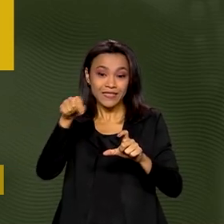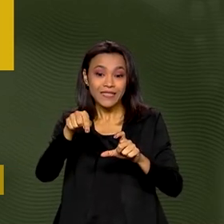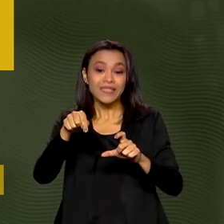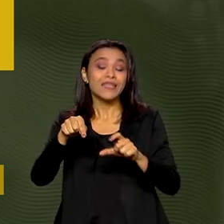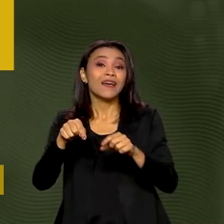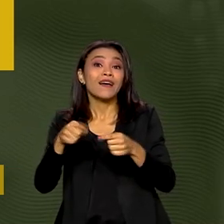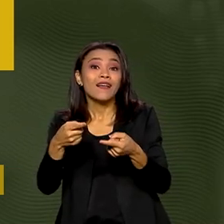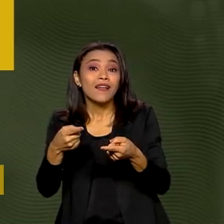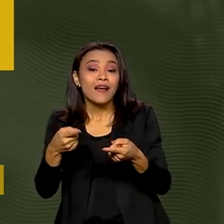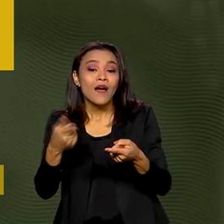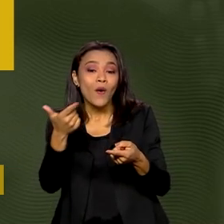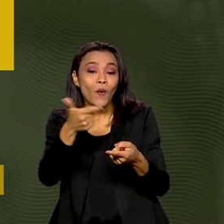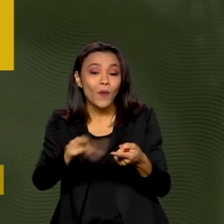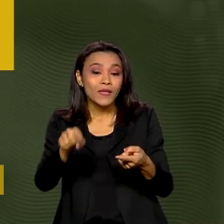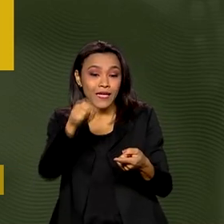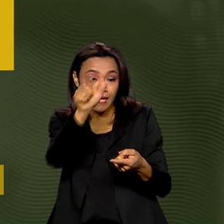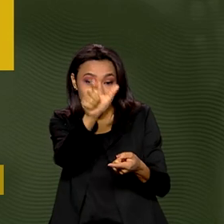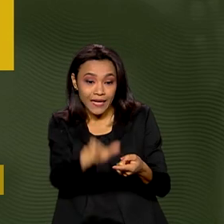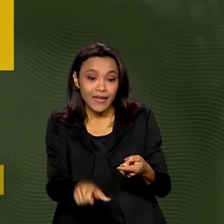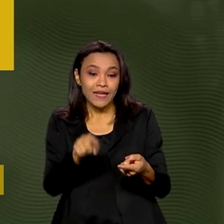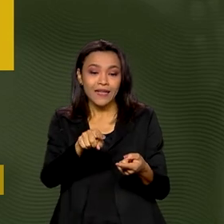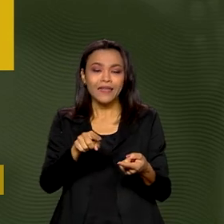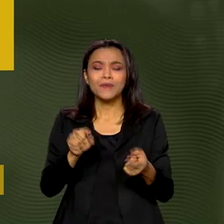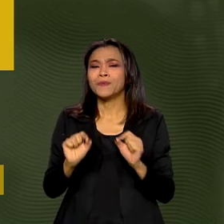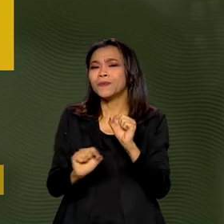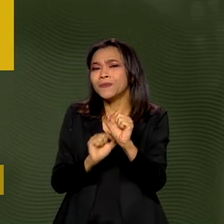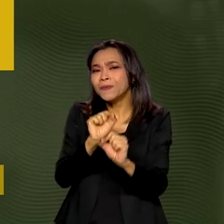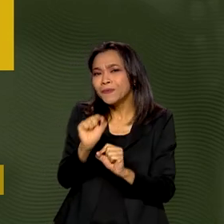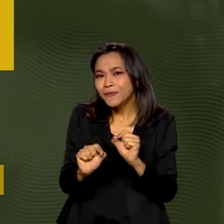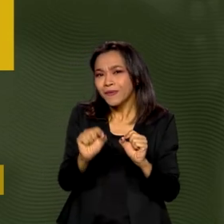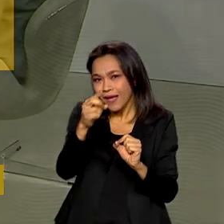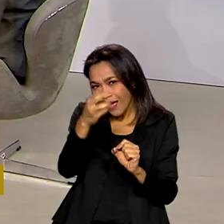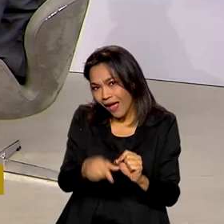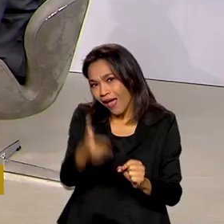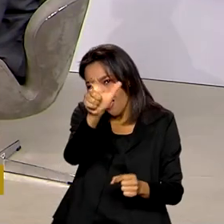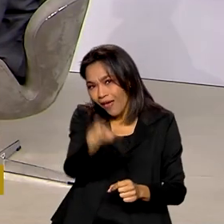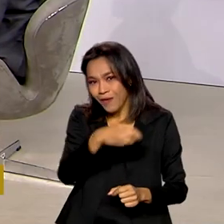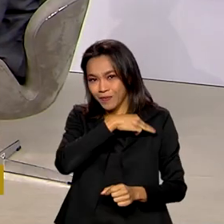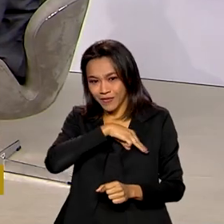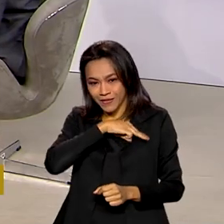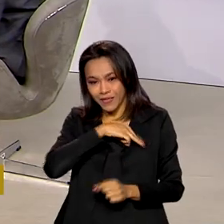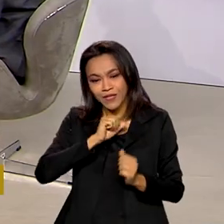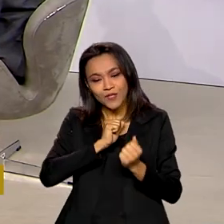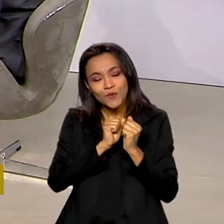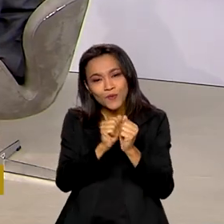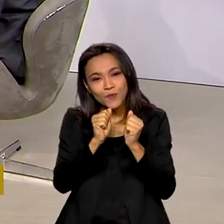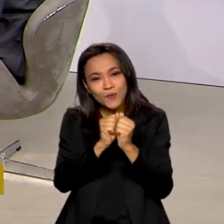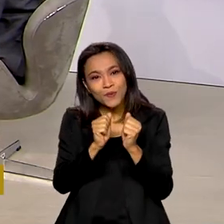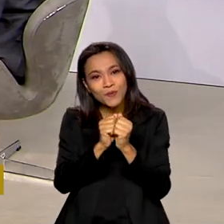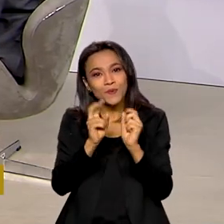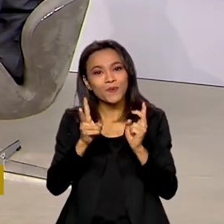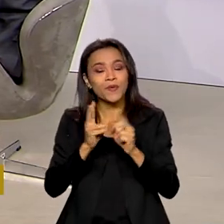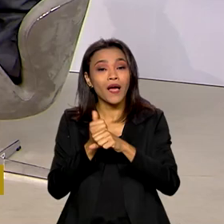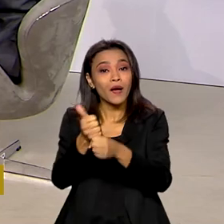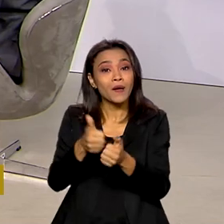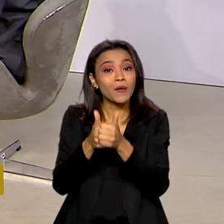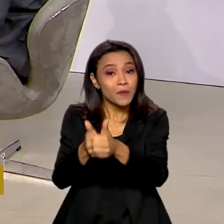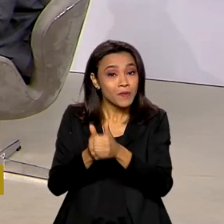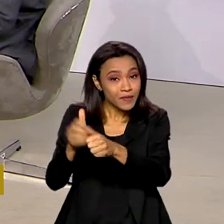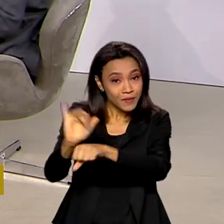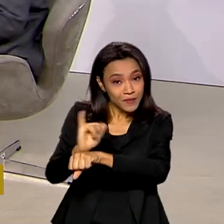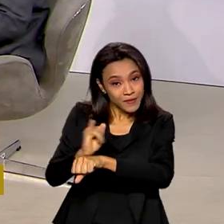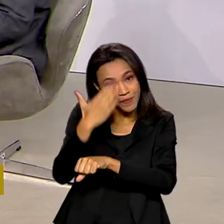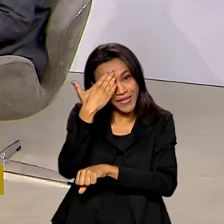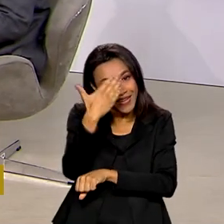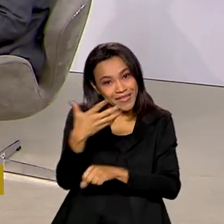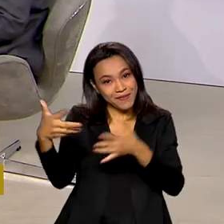British Columbia. O imigrante é, antes de mais nada, um missionário. Estou sempre com vocês no YouTube. Obrigada por acompanhar a gente. Obrigada pela